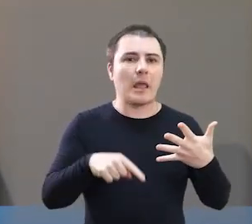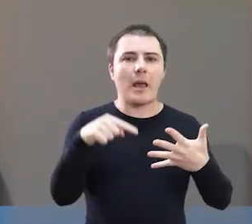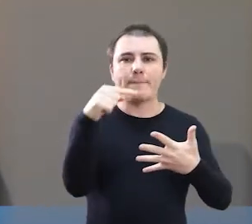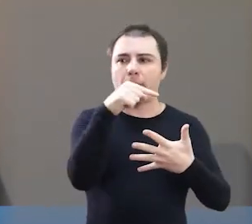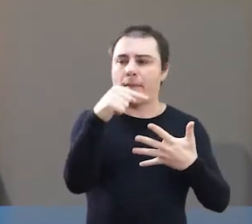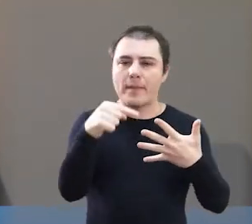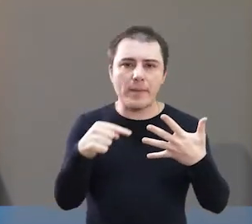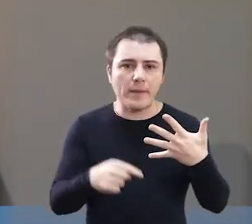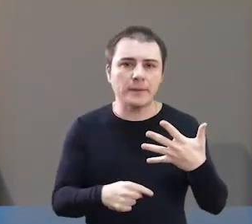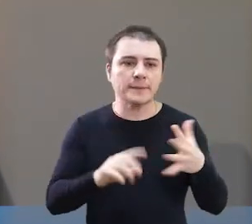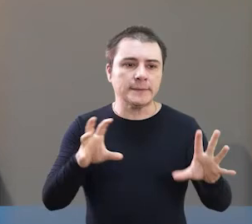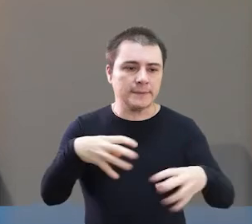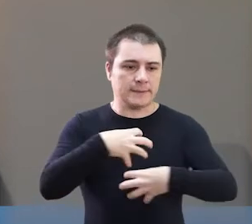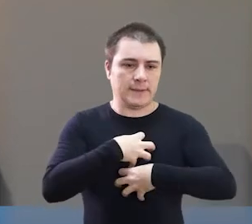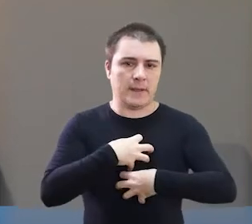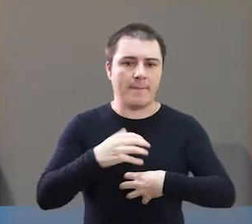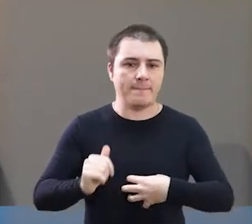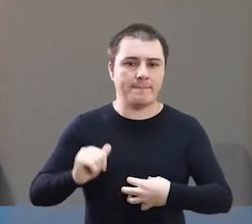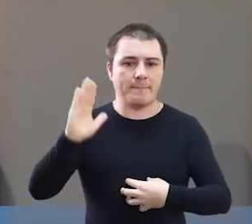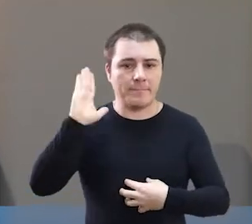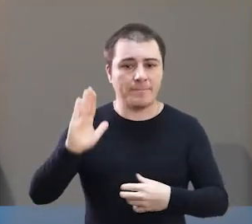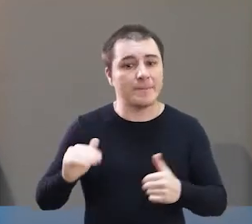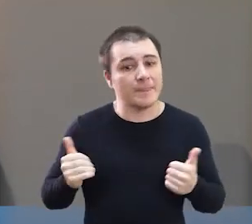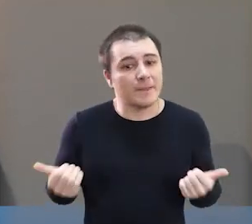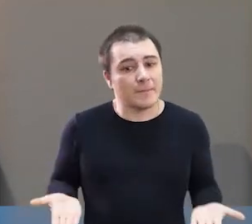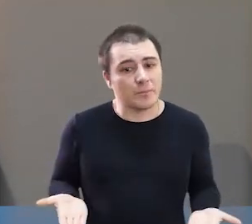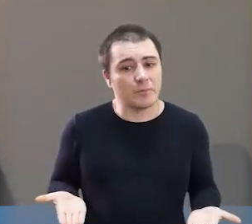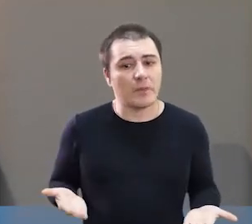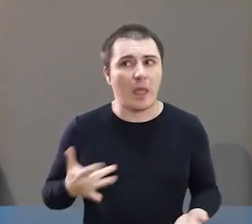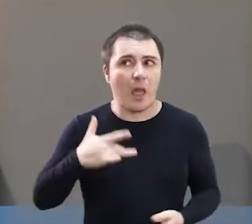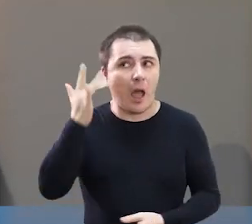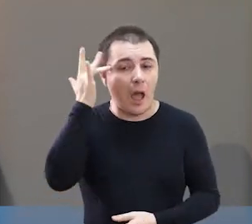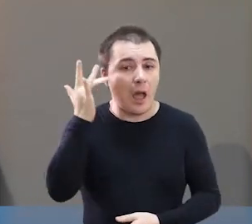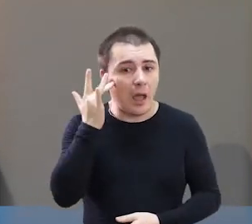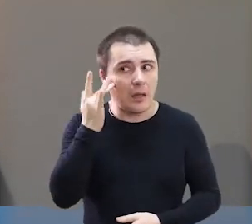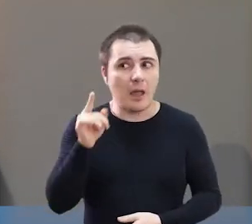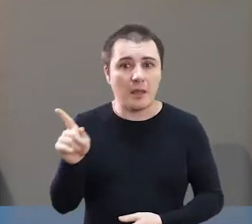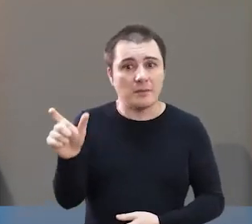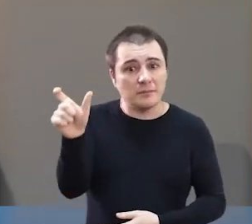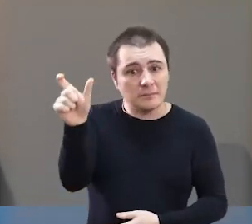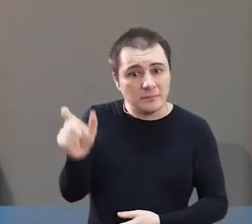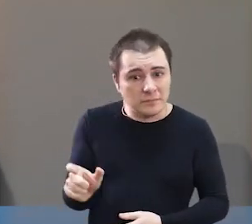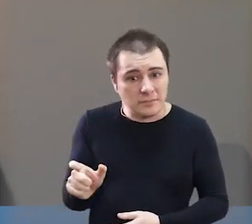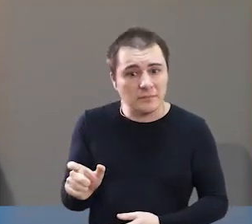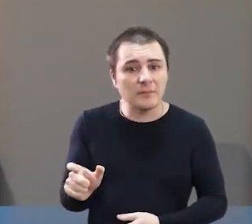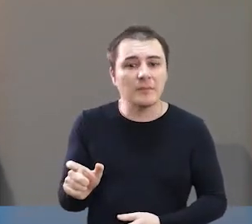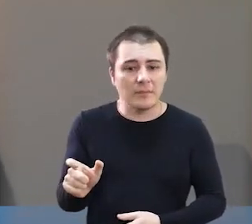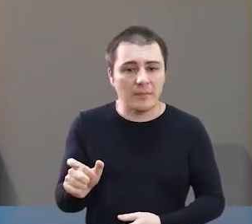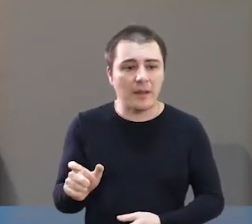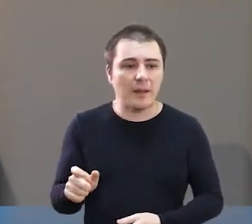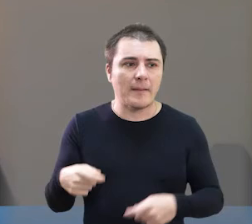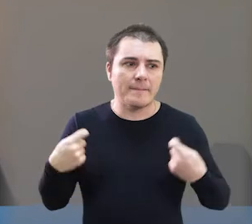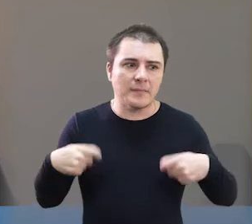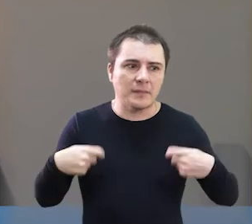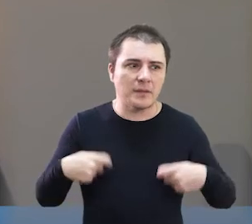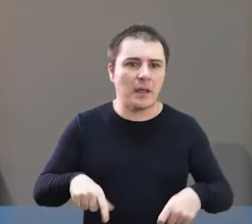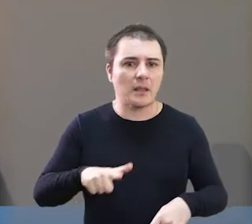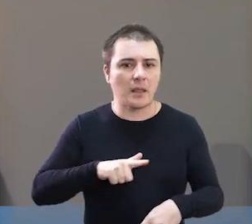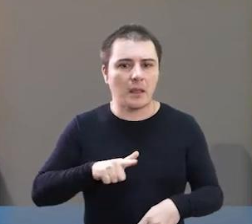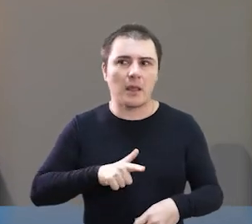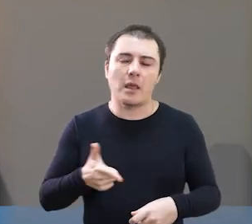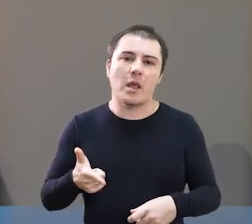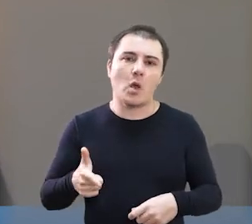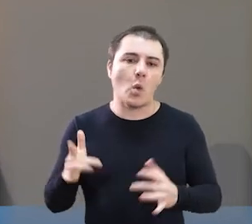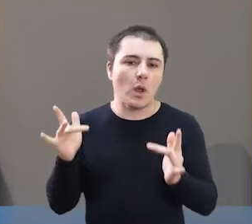próximo faleceu, mãe, pai, um cônjuge. Então, é lógico que essas pessoas precisam no cuidado redobrado, e